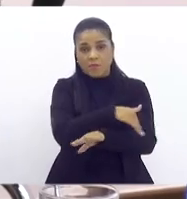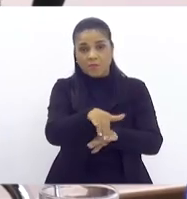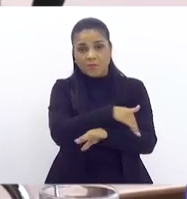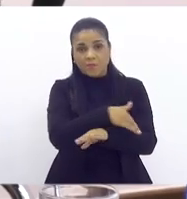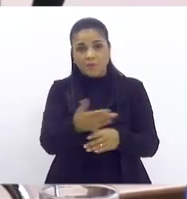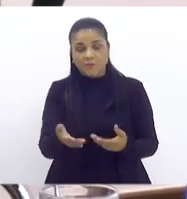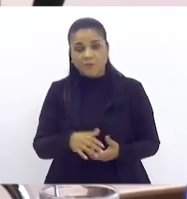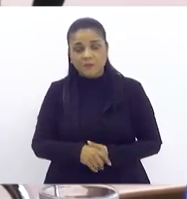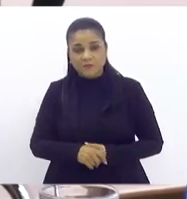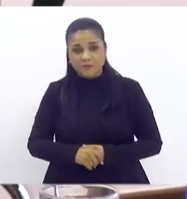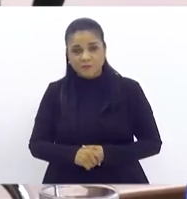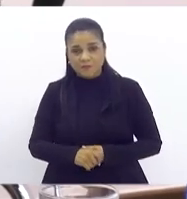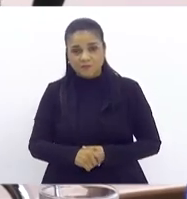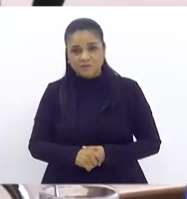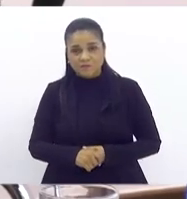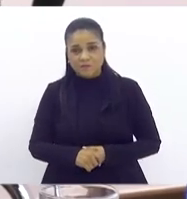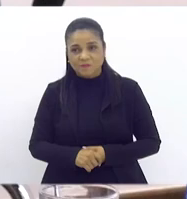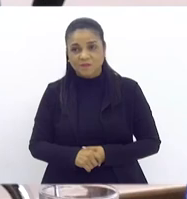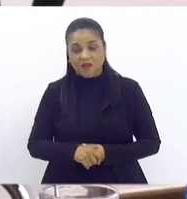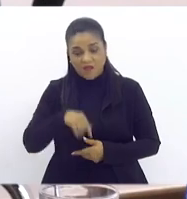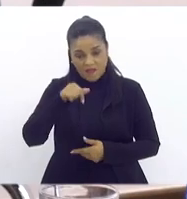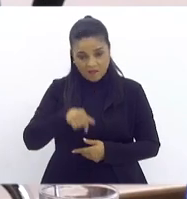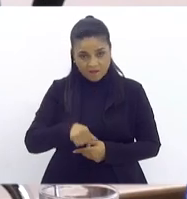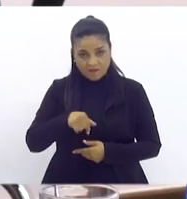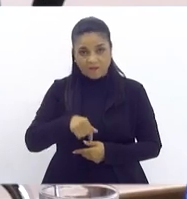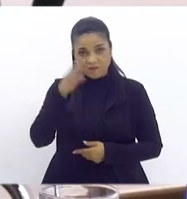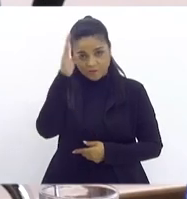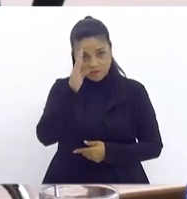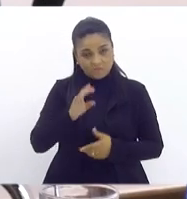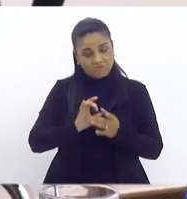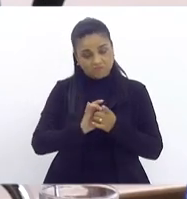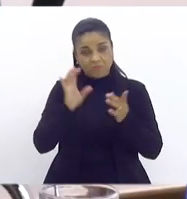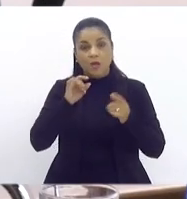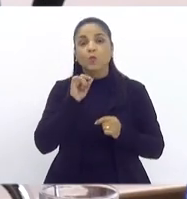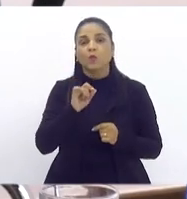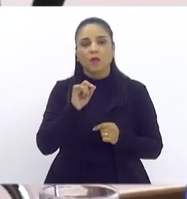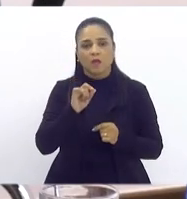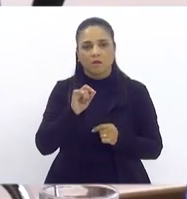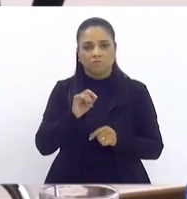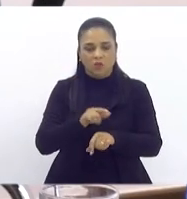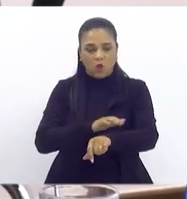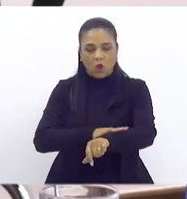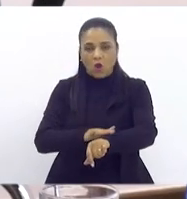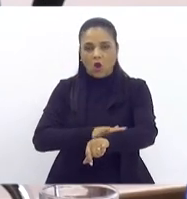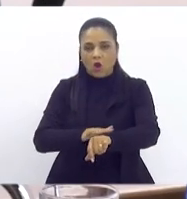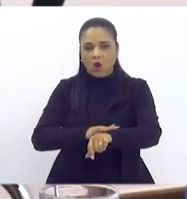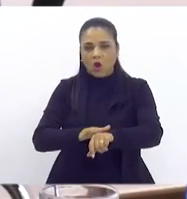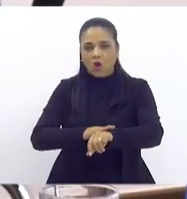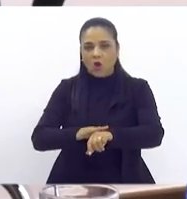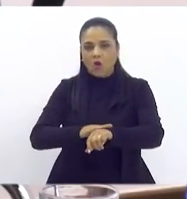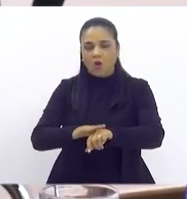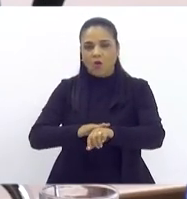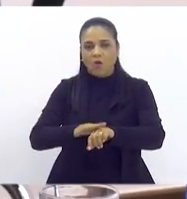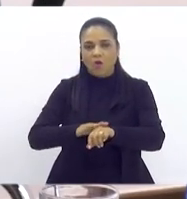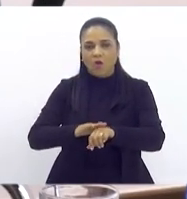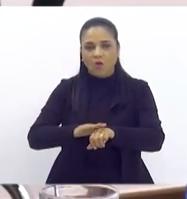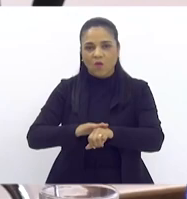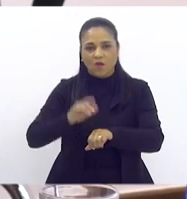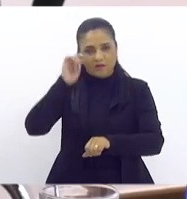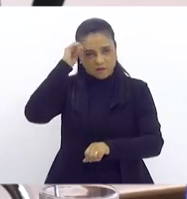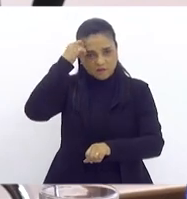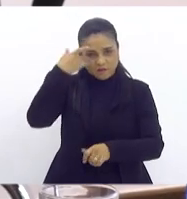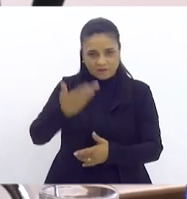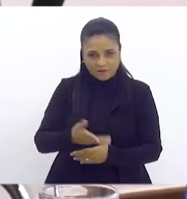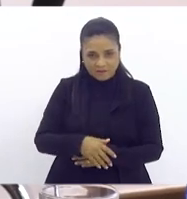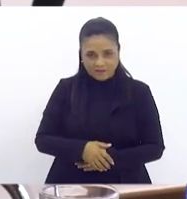Eh e aqui eu digo o que autoriza a cor da pele né a cor da pele autoriza parar